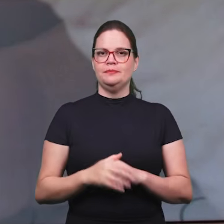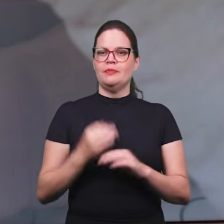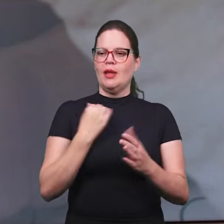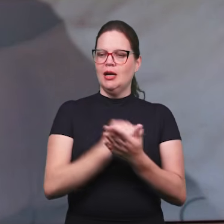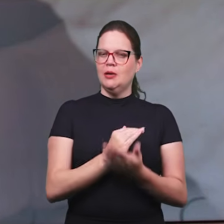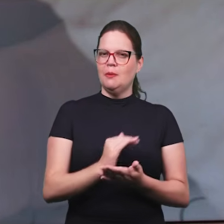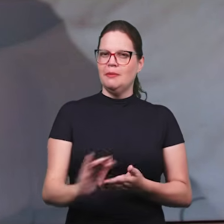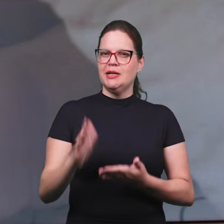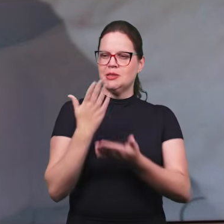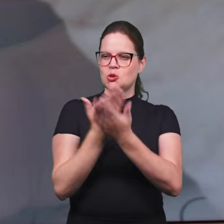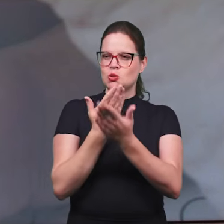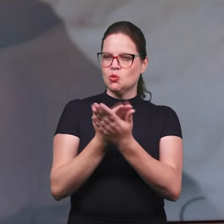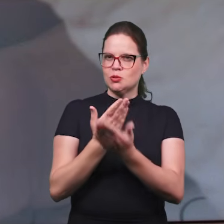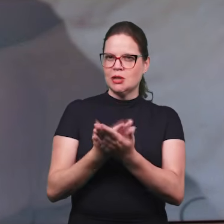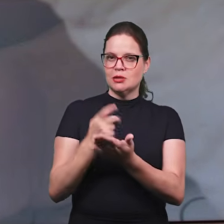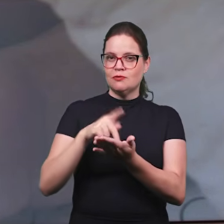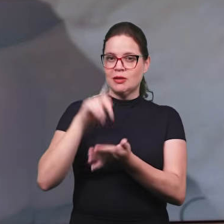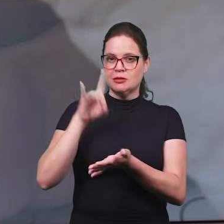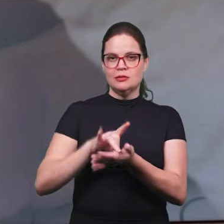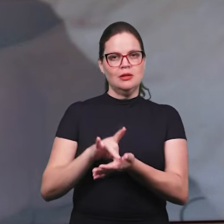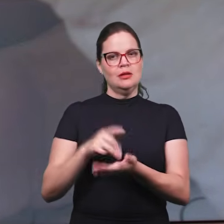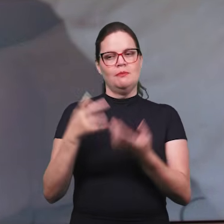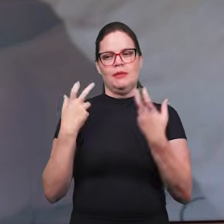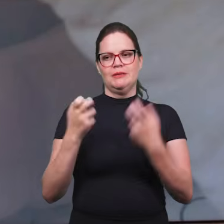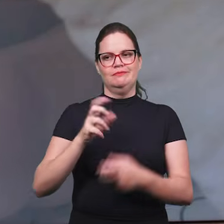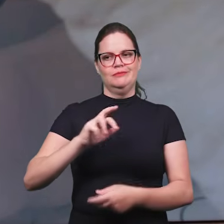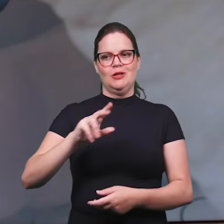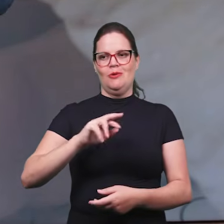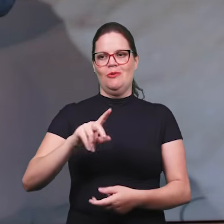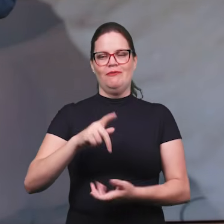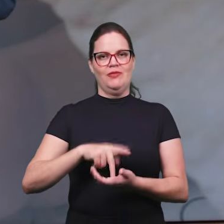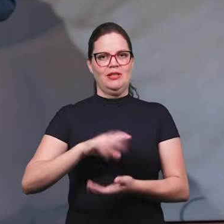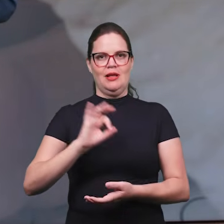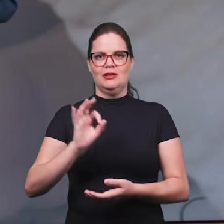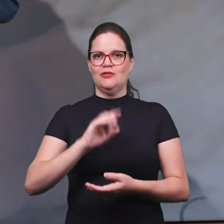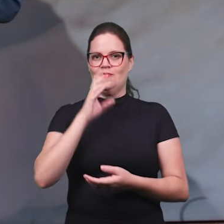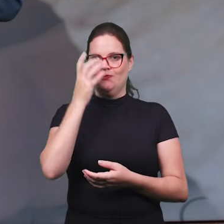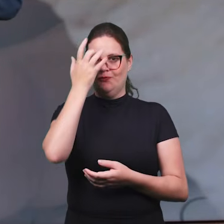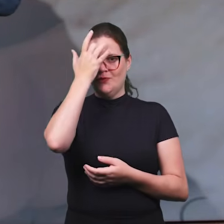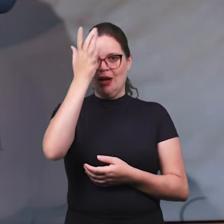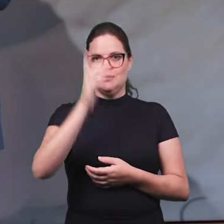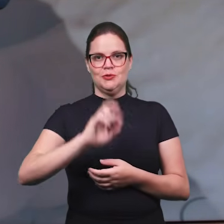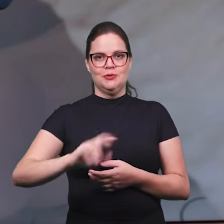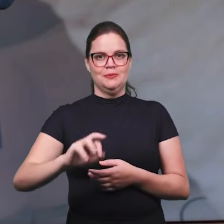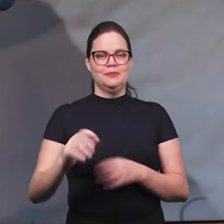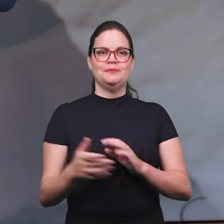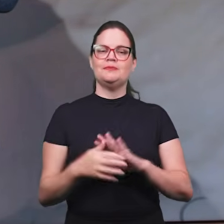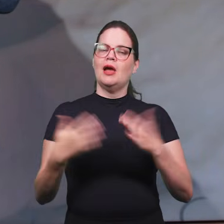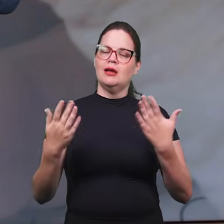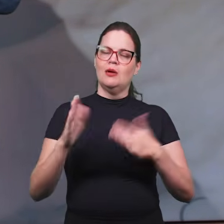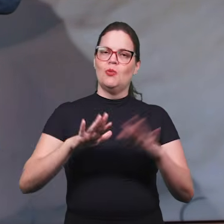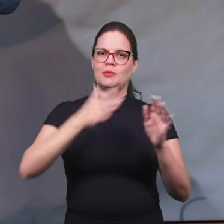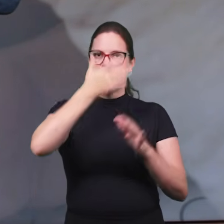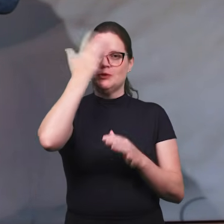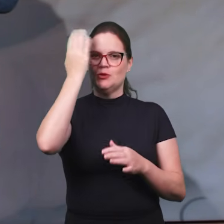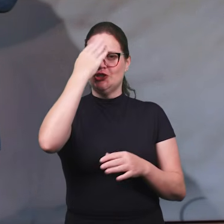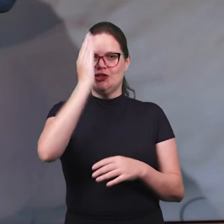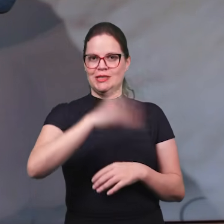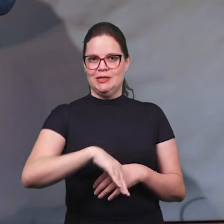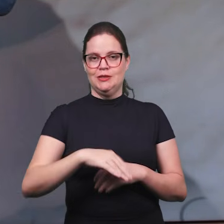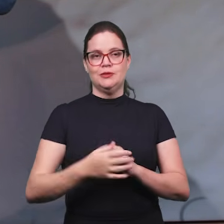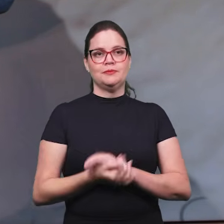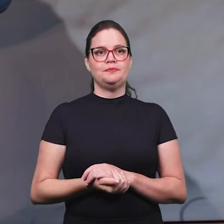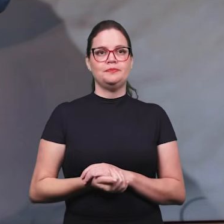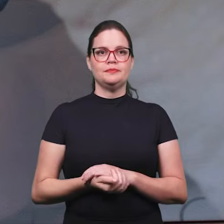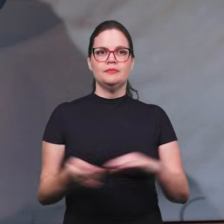quando começa efetivamente a estudar, vê que isso não é real. Então, muitas pessoas acabam ficando no meio do caminho.